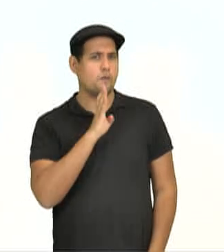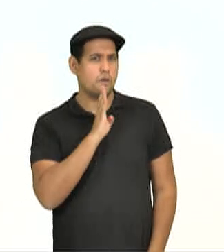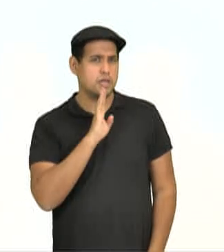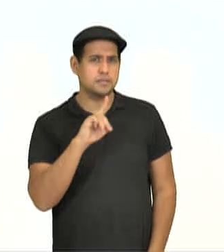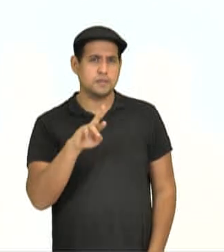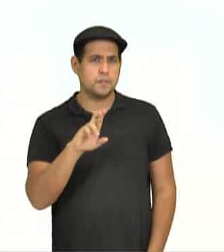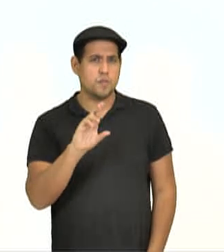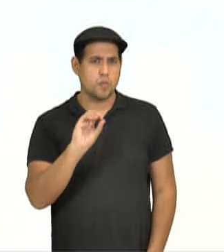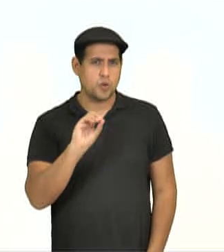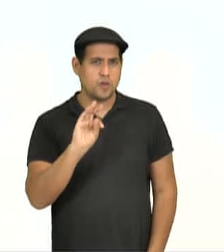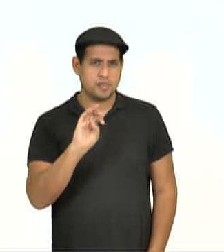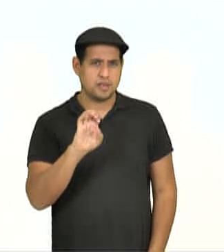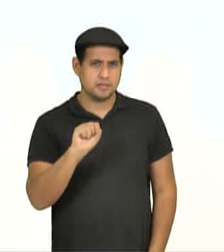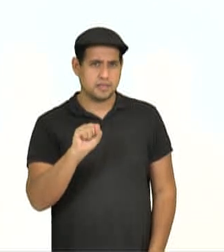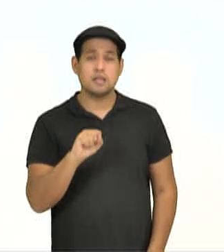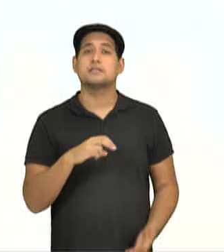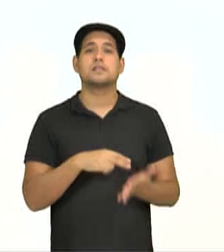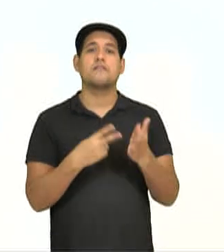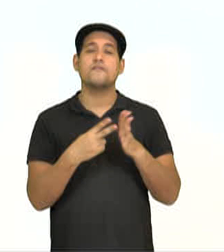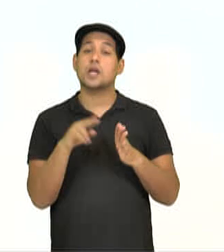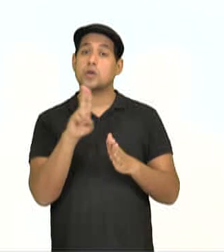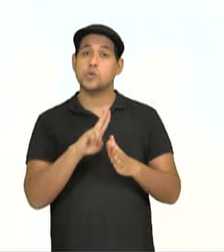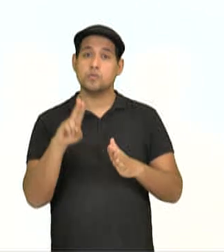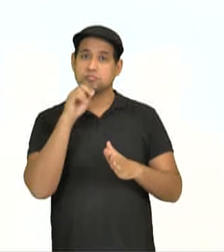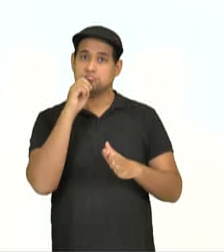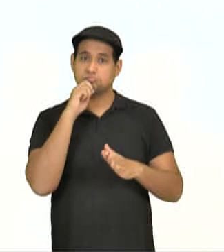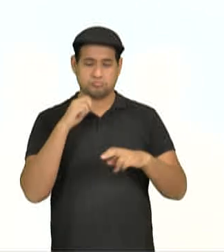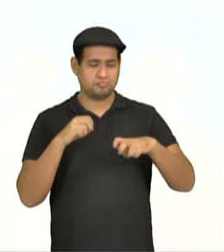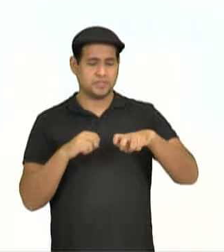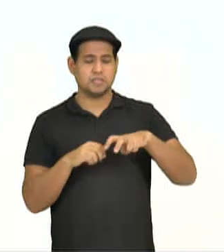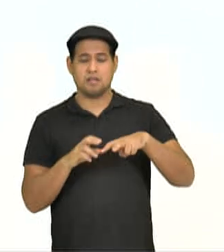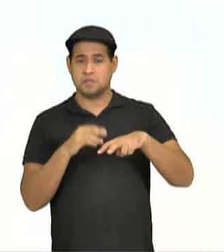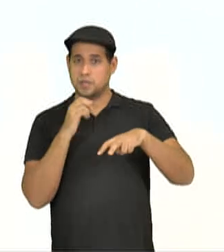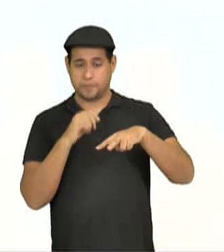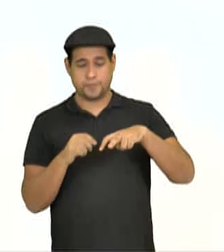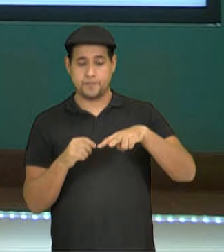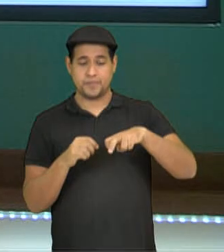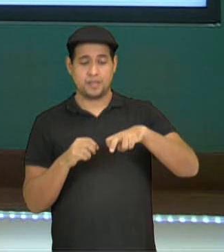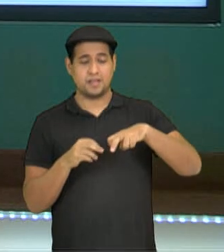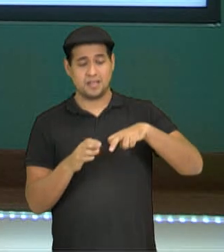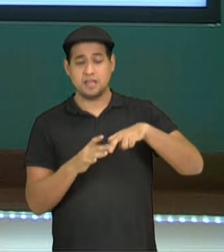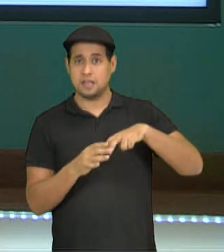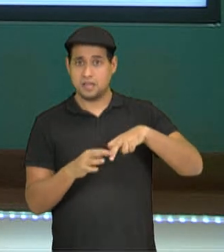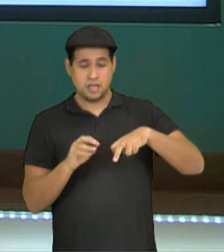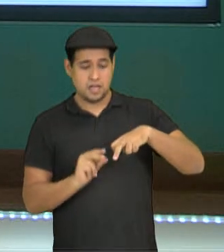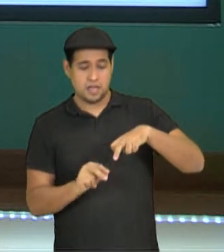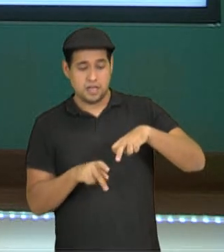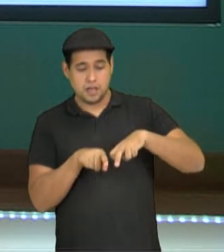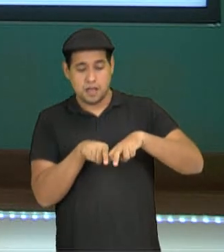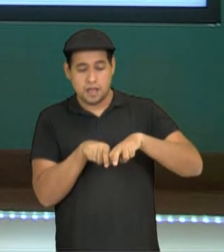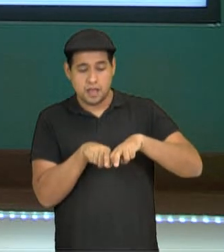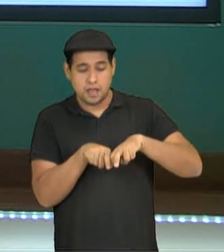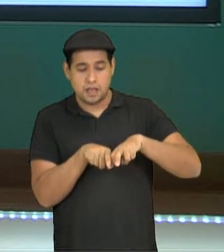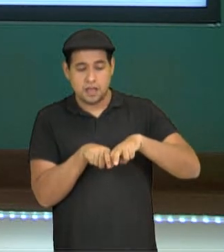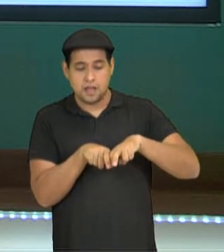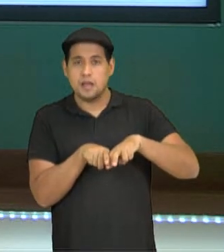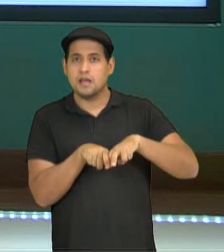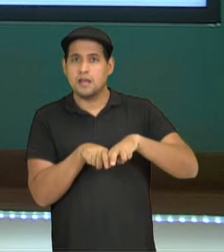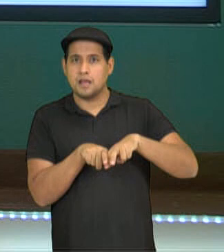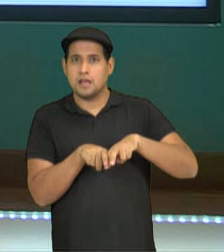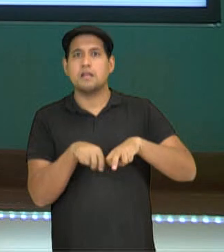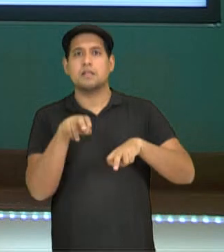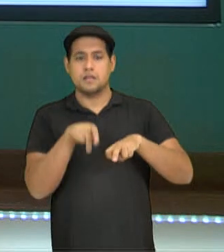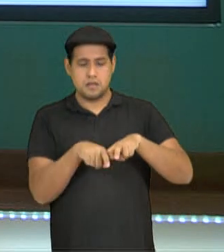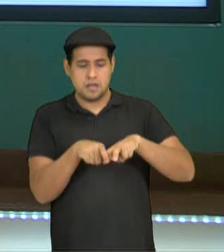com uma prótese, né? Não só ele, como os demais também. Eles chamam essa prótese aí de uma lâmina, tipo uma espécie